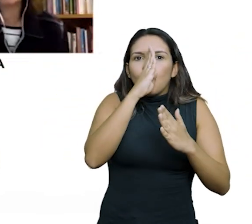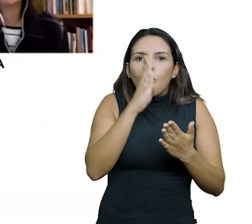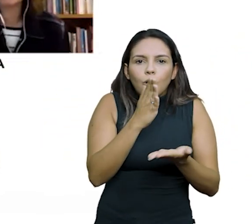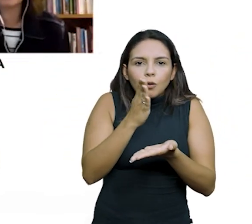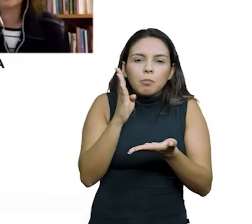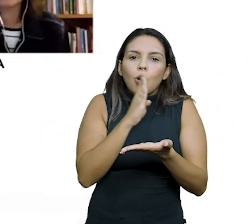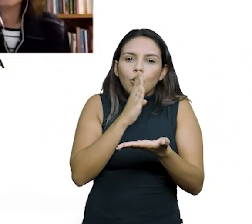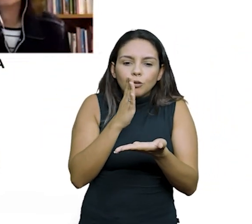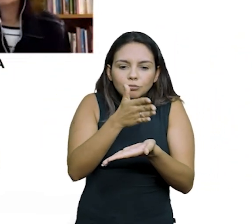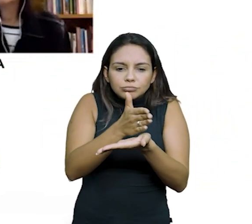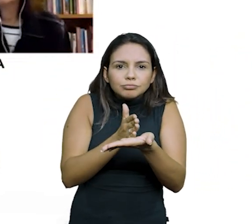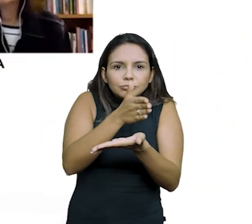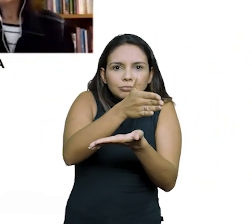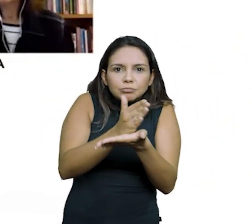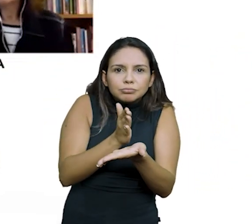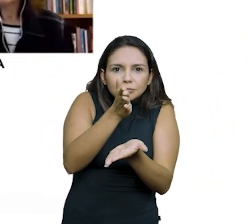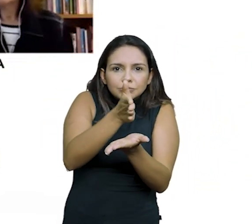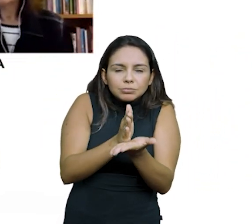felicidade.